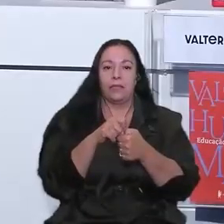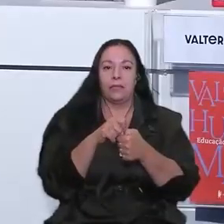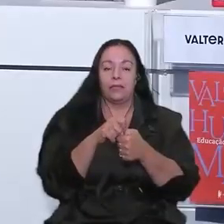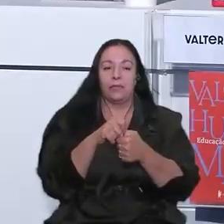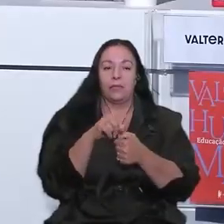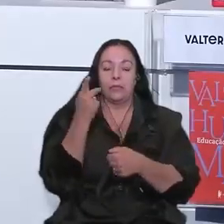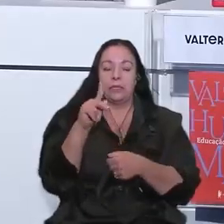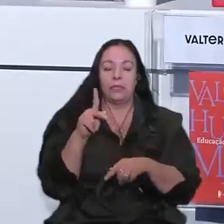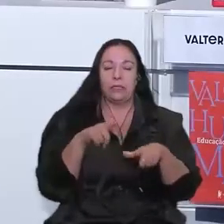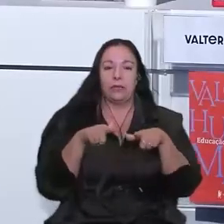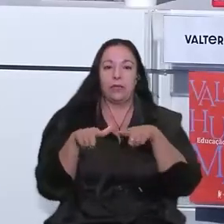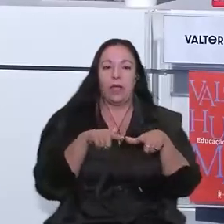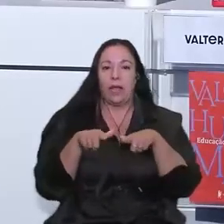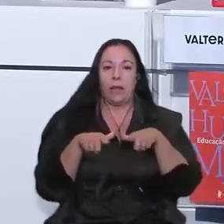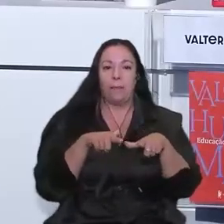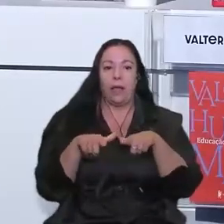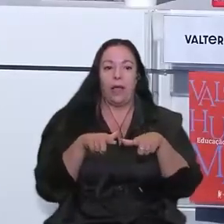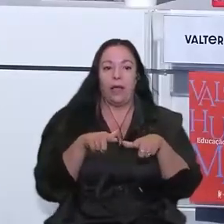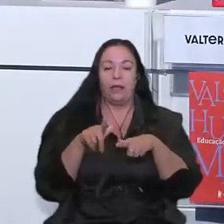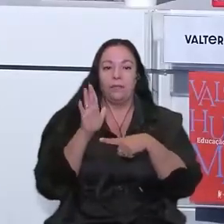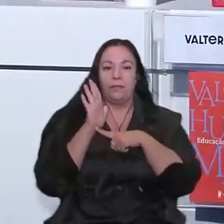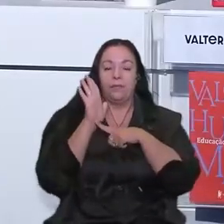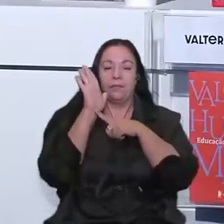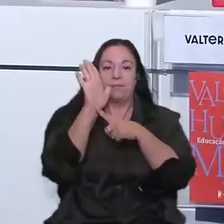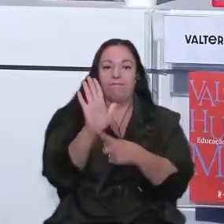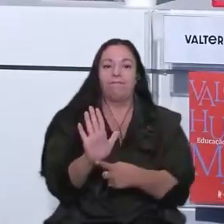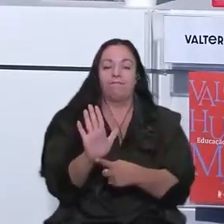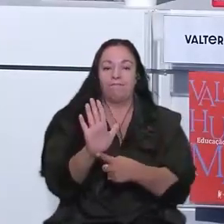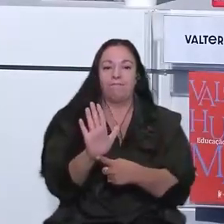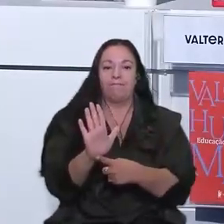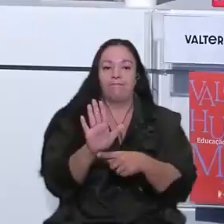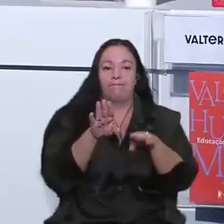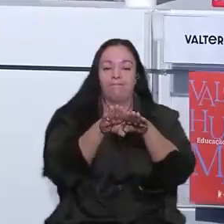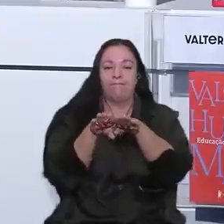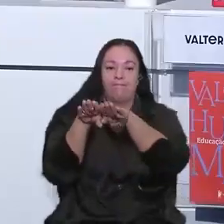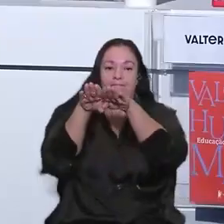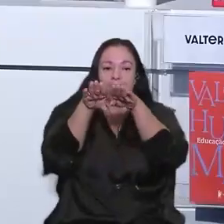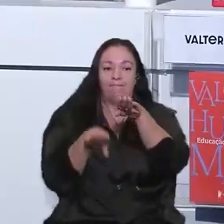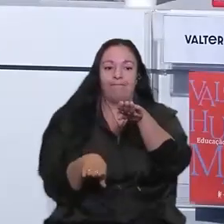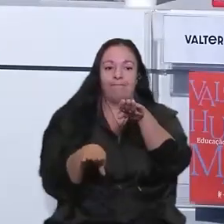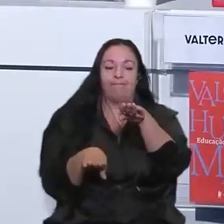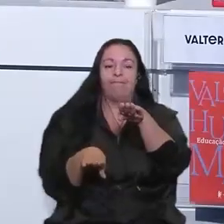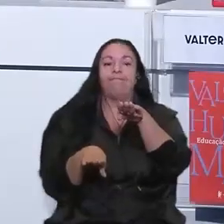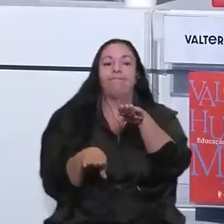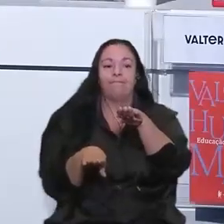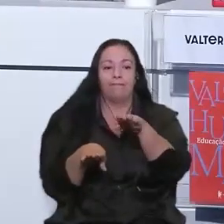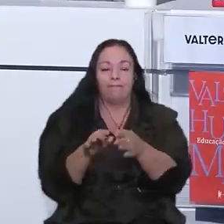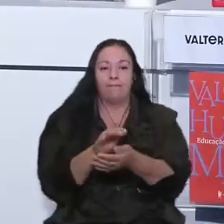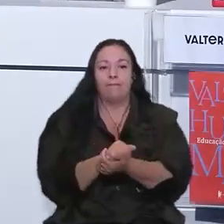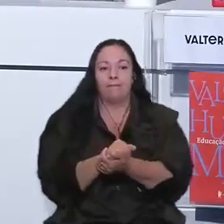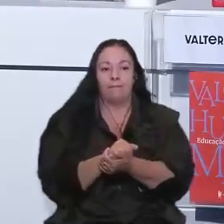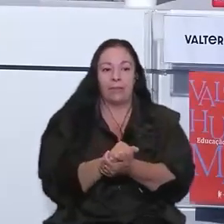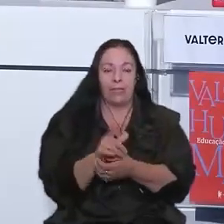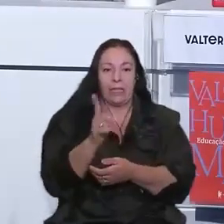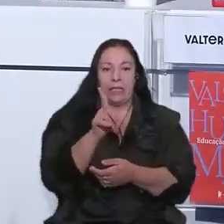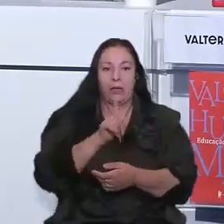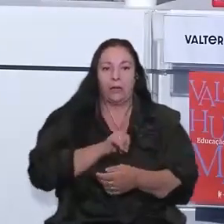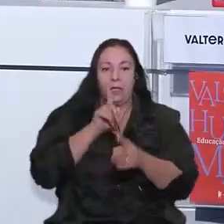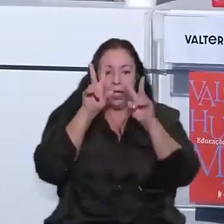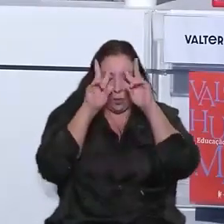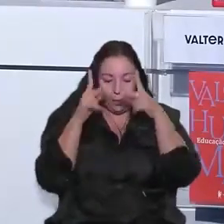o seu trabalho de mostrar as desigualdades, o apagamento e a desumanização